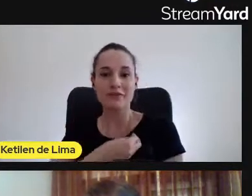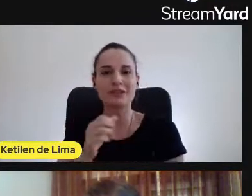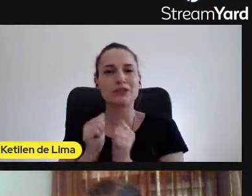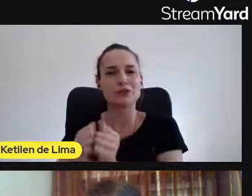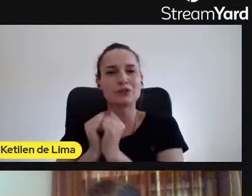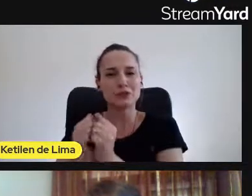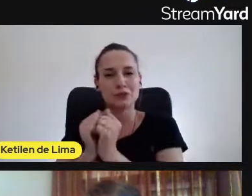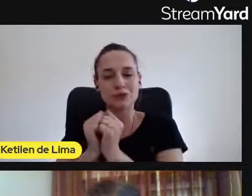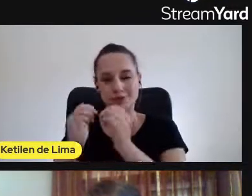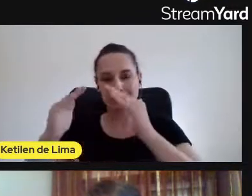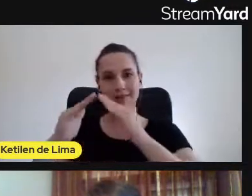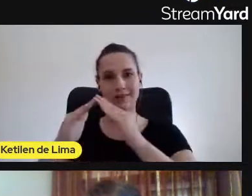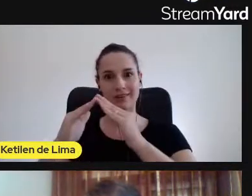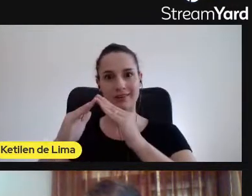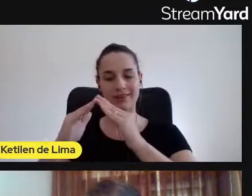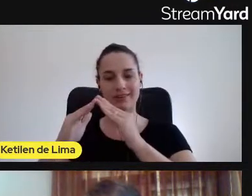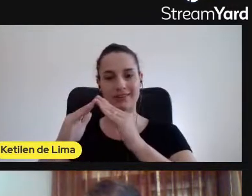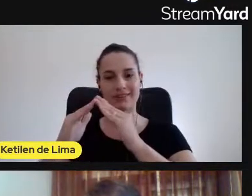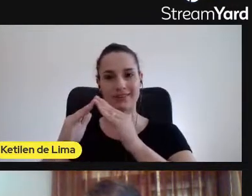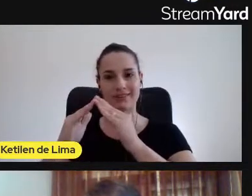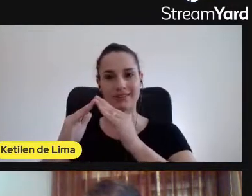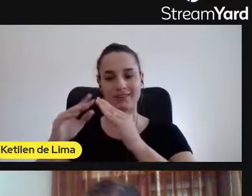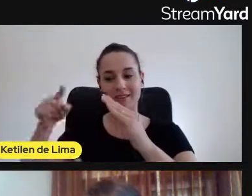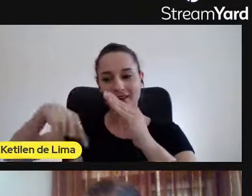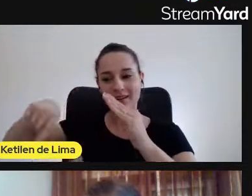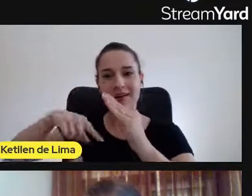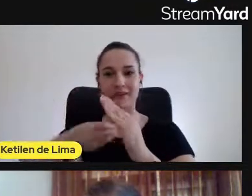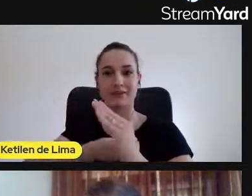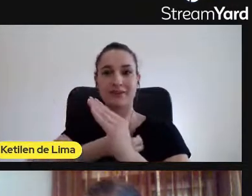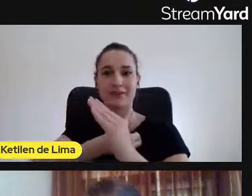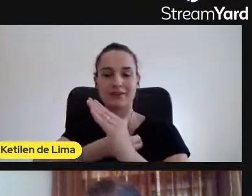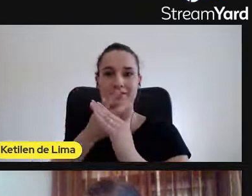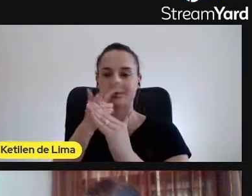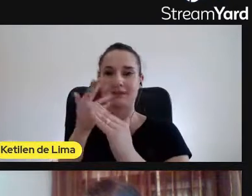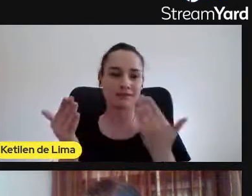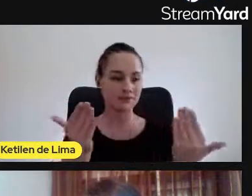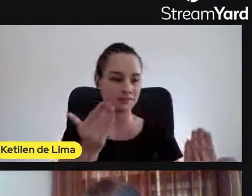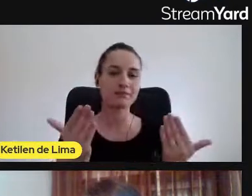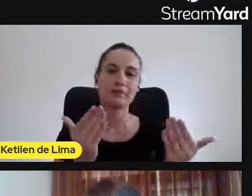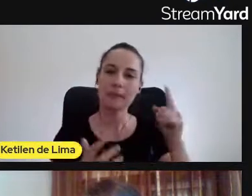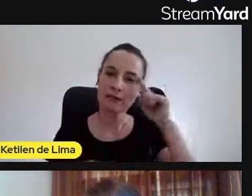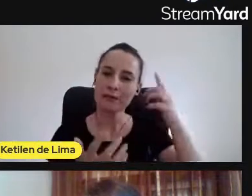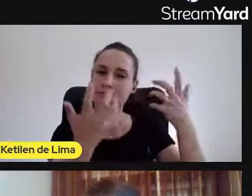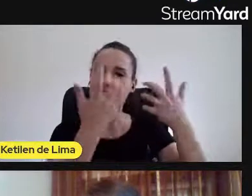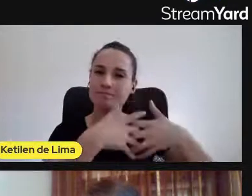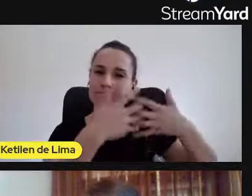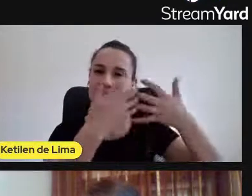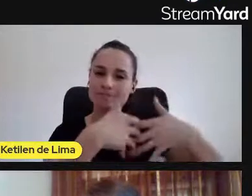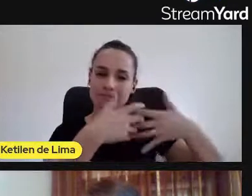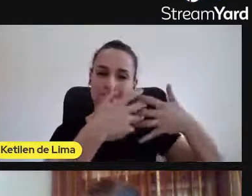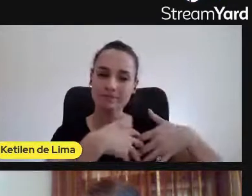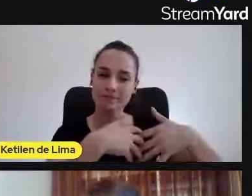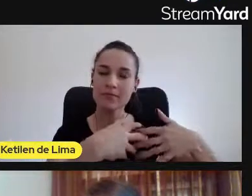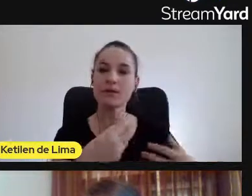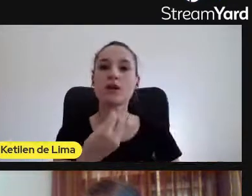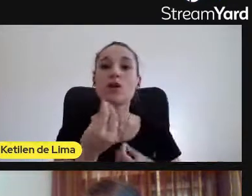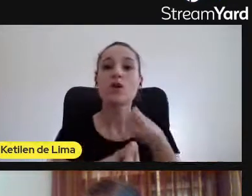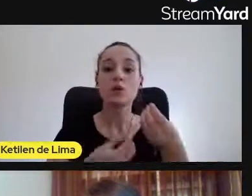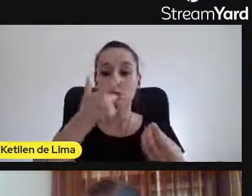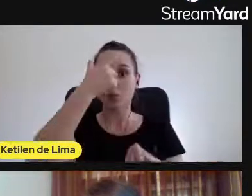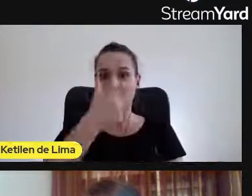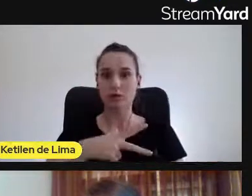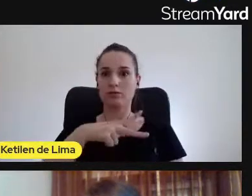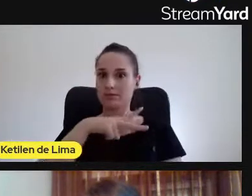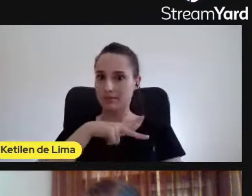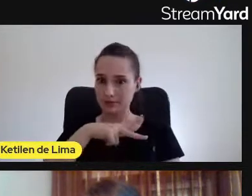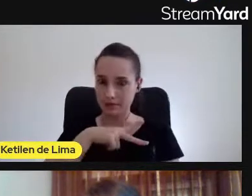se indagando, colocando para fora tudo isso, me fez refletir muito sobre como a gente vai lidar com tudo isso, né? E